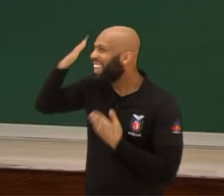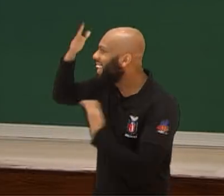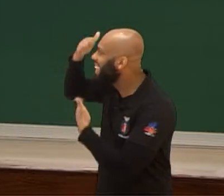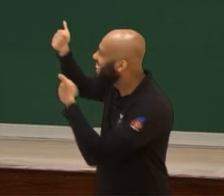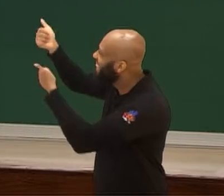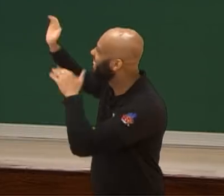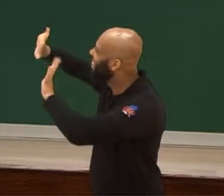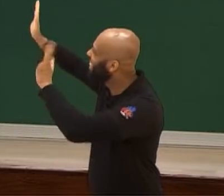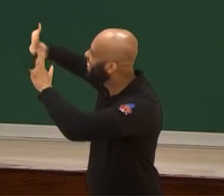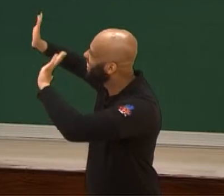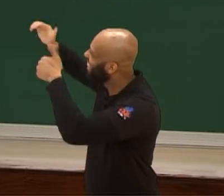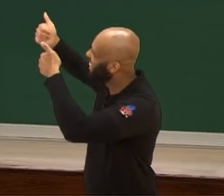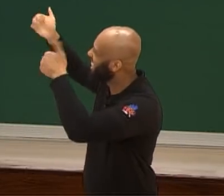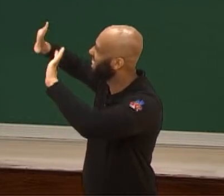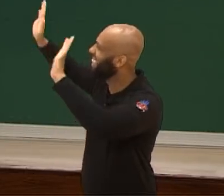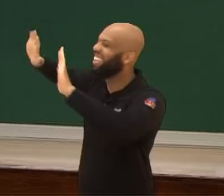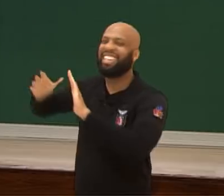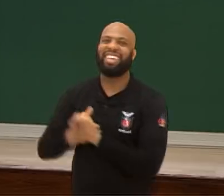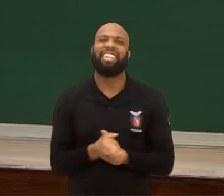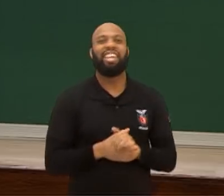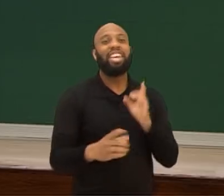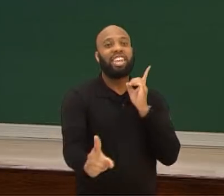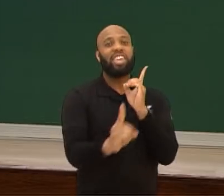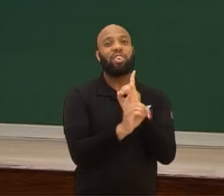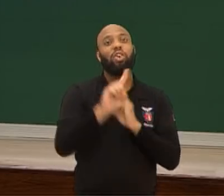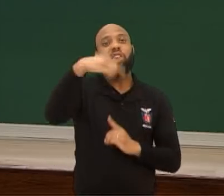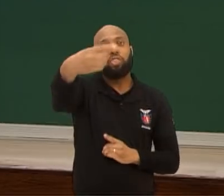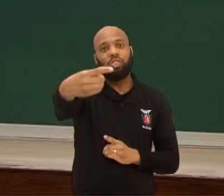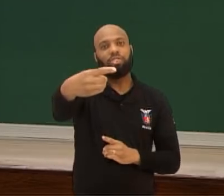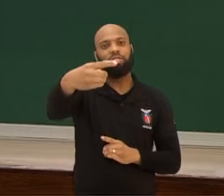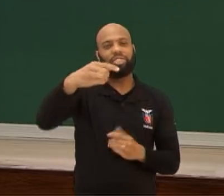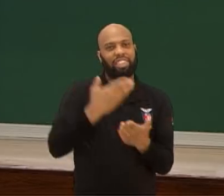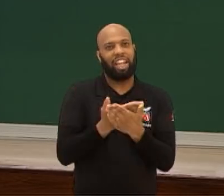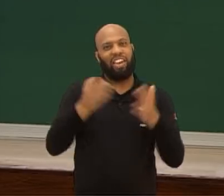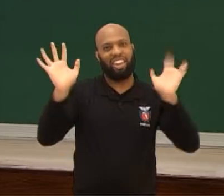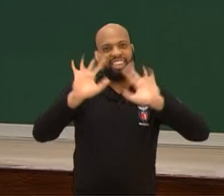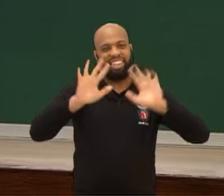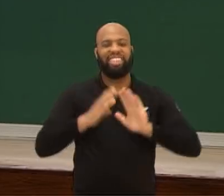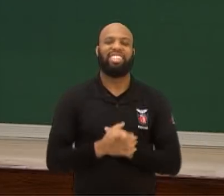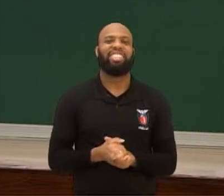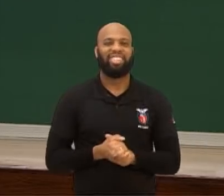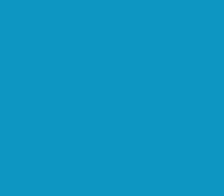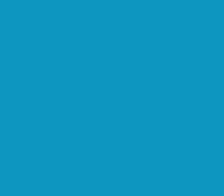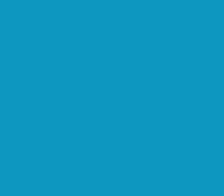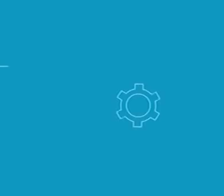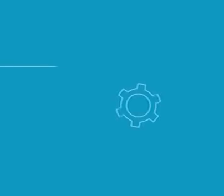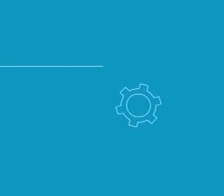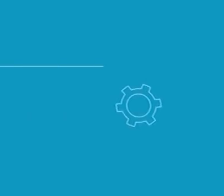obrigada. Tchau, tchau, Natan. Estaremos juntos na próxima aula. Tchau, tchau.